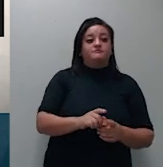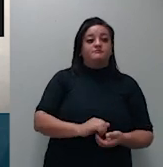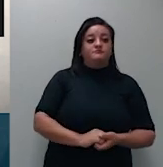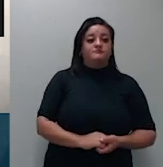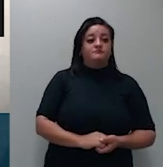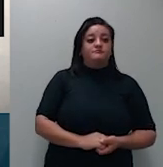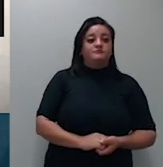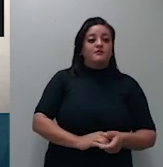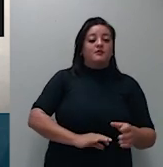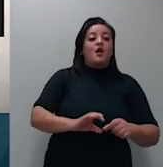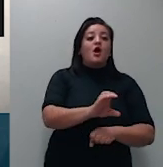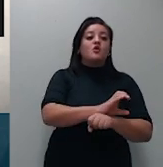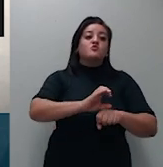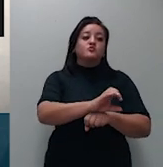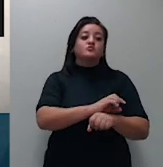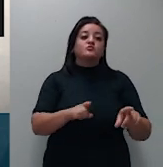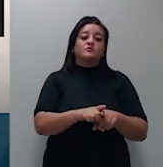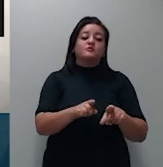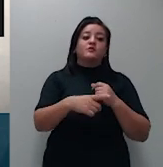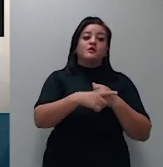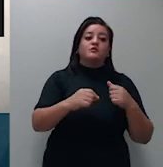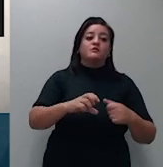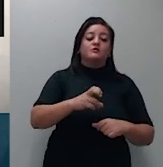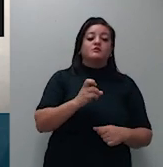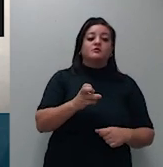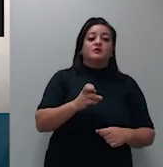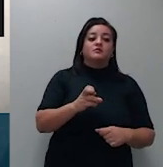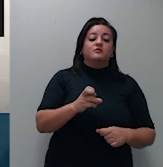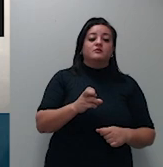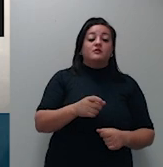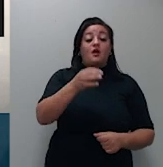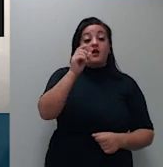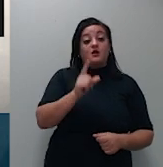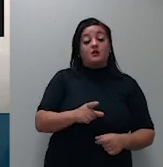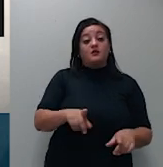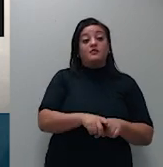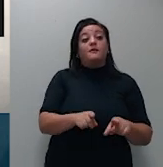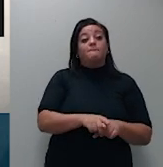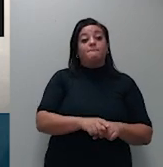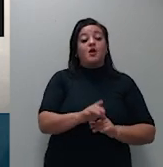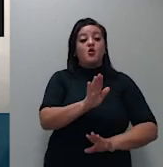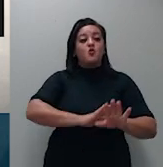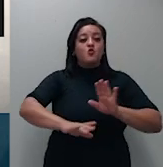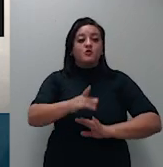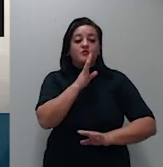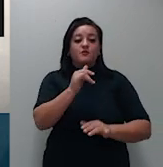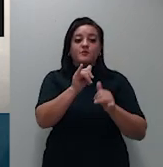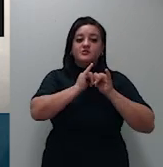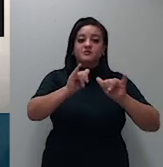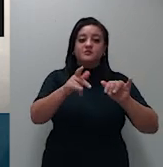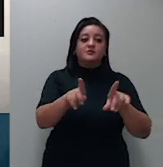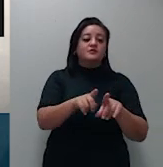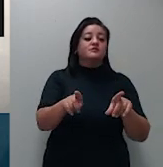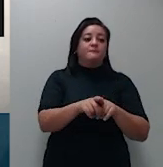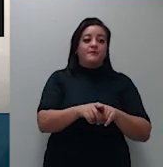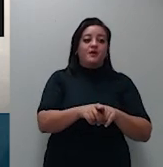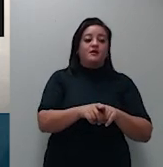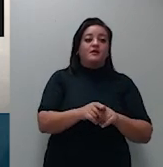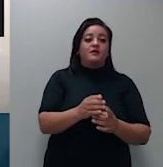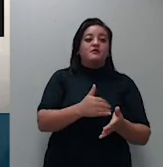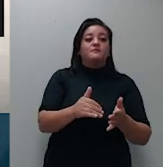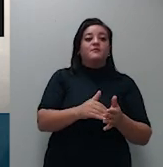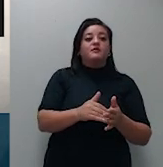Federal em seu artigo 500 garante a privacidade e sigilo de dados em meio ao processo